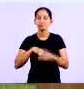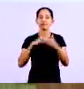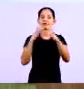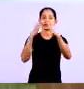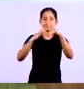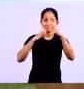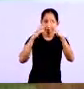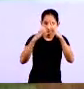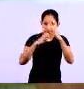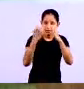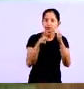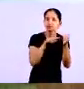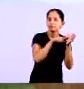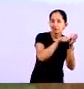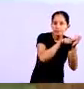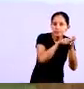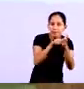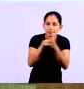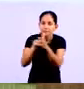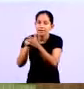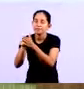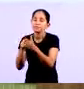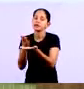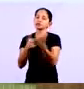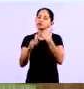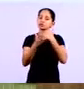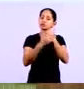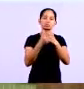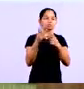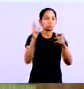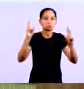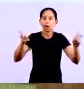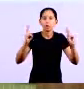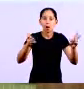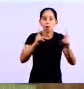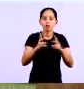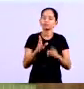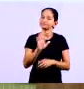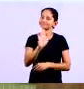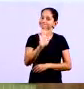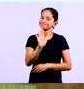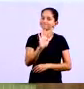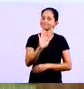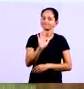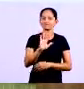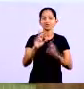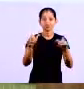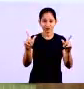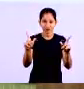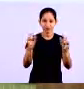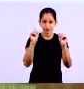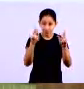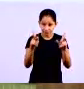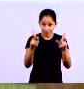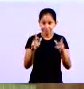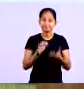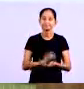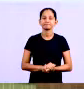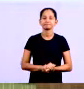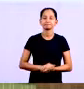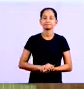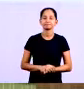empresa por empresa. Ok? Não se pode tratar da mesma forma. Cada empresa vai ter um comportamento. Fechado assim? Vamos